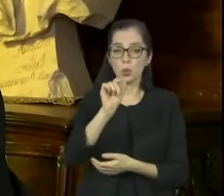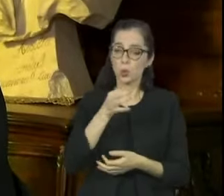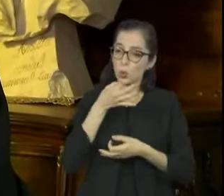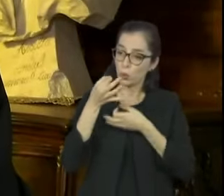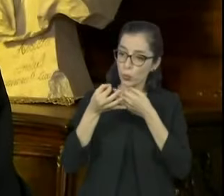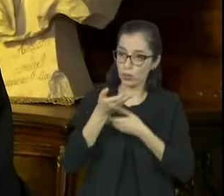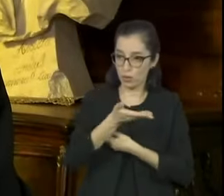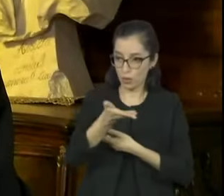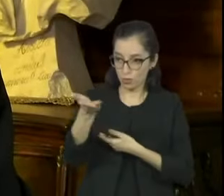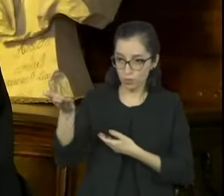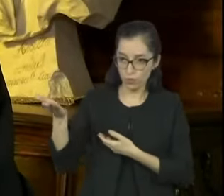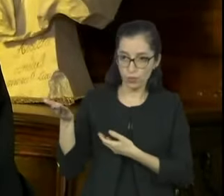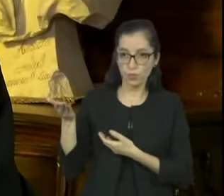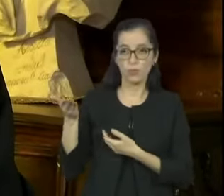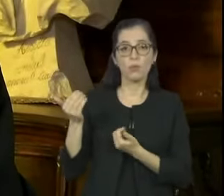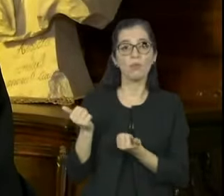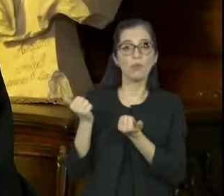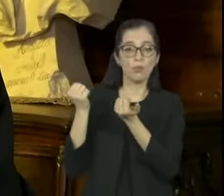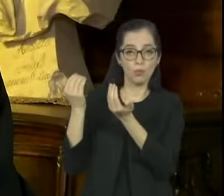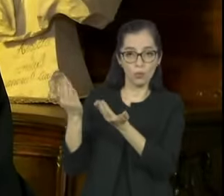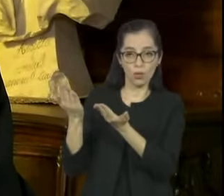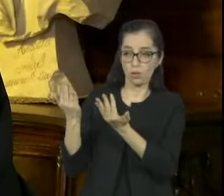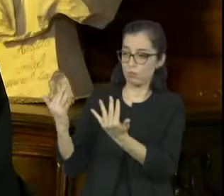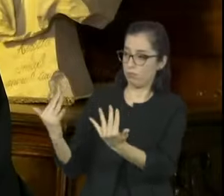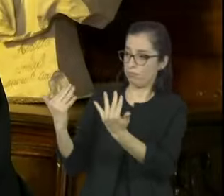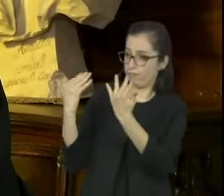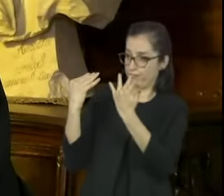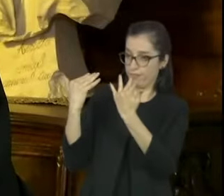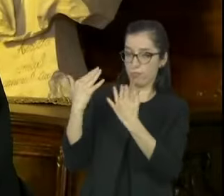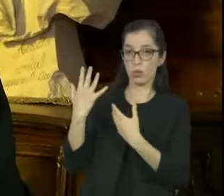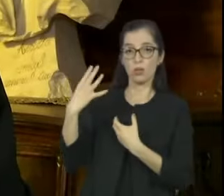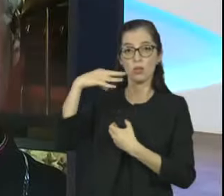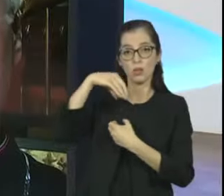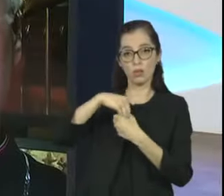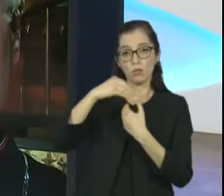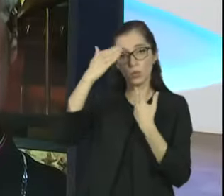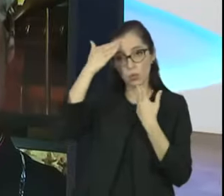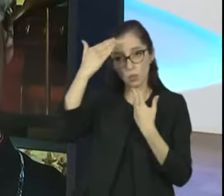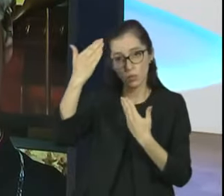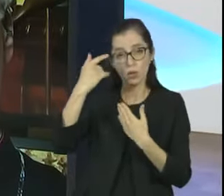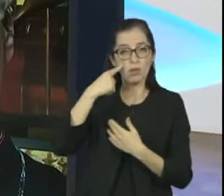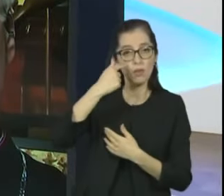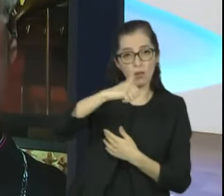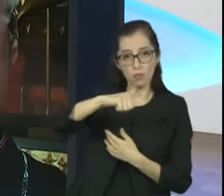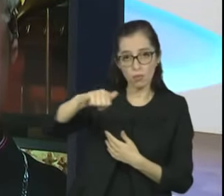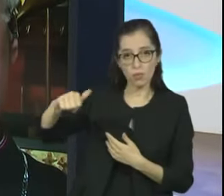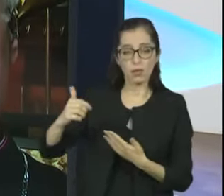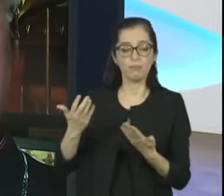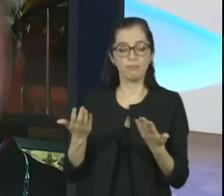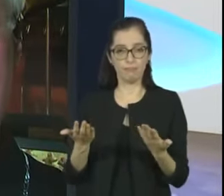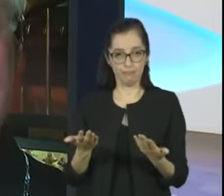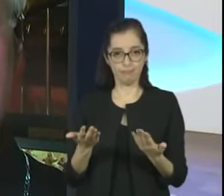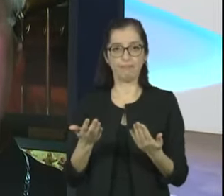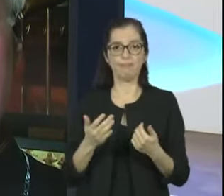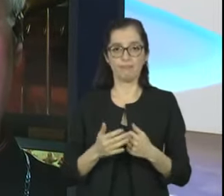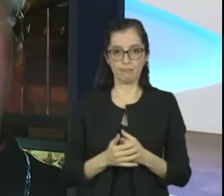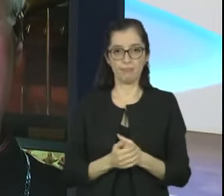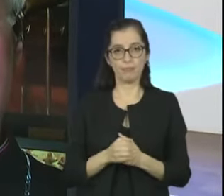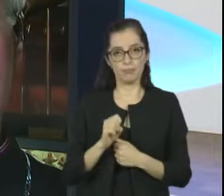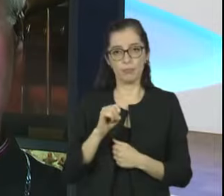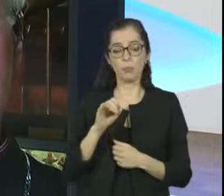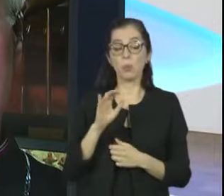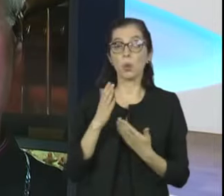de fora para dentro é então agradeço essa avaliação que você faz apontando para uma possível a interpretação